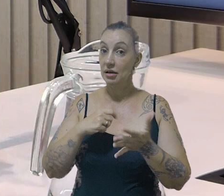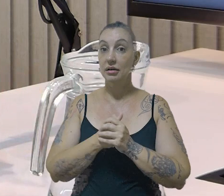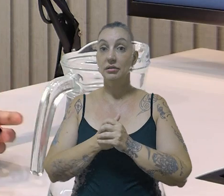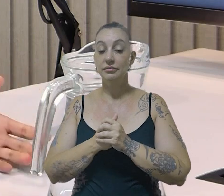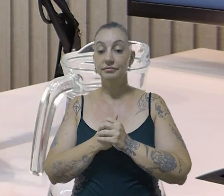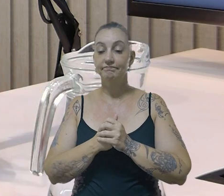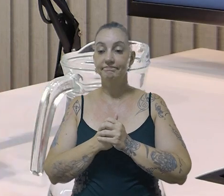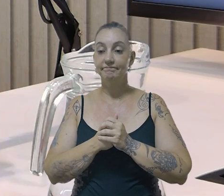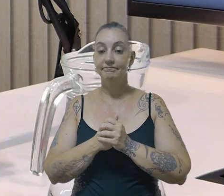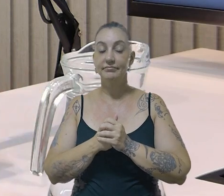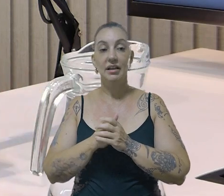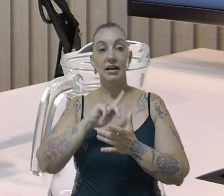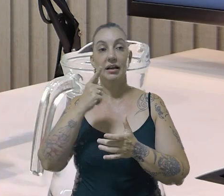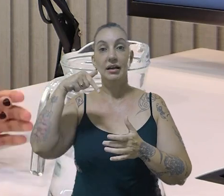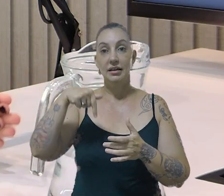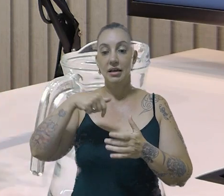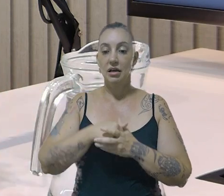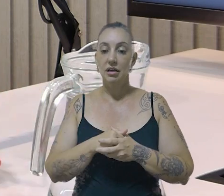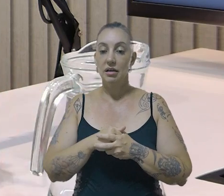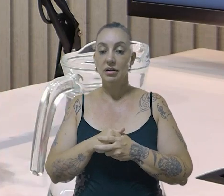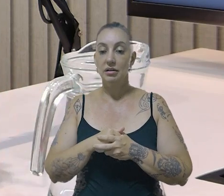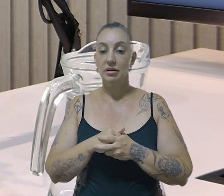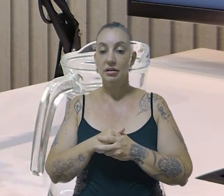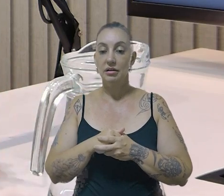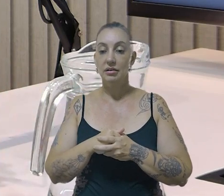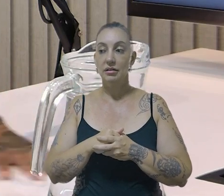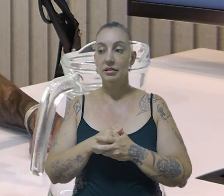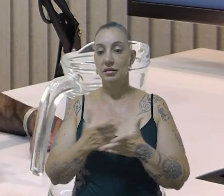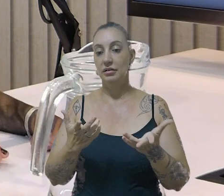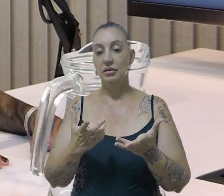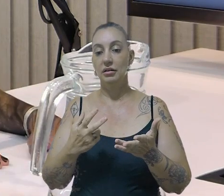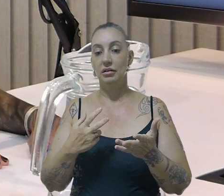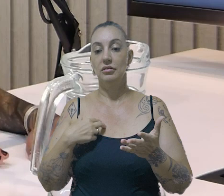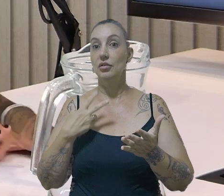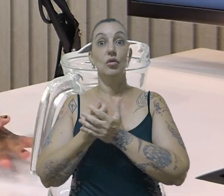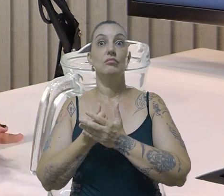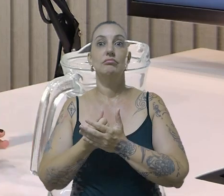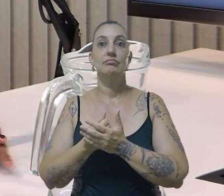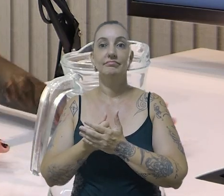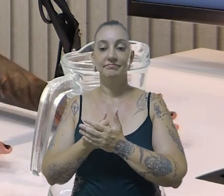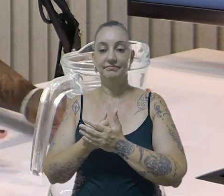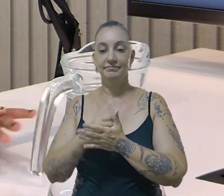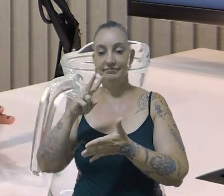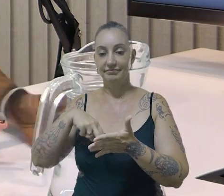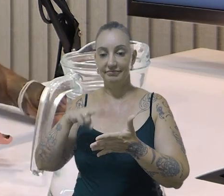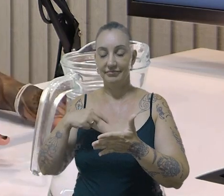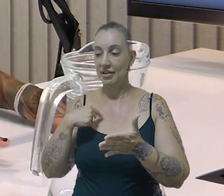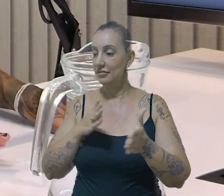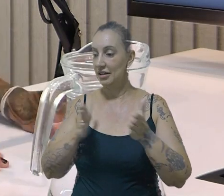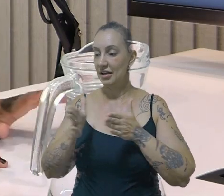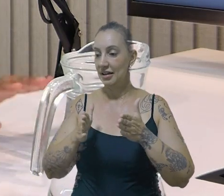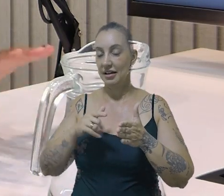mão assim a HQ das meninas eu falei pô eu tinha acabado de fazer o avesso da pele eu falei assim eu não vou me prender no livro assim eu quero eu quero não ter acesso a